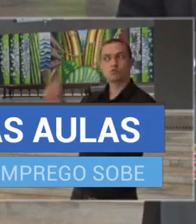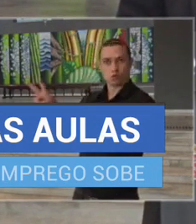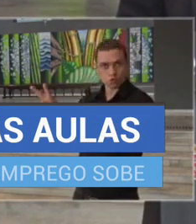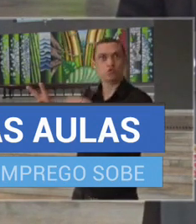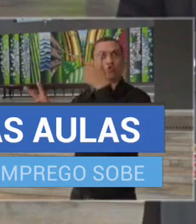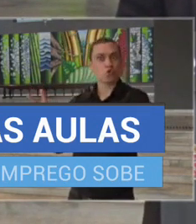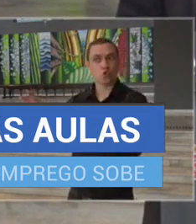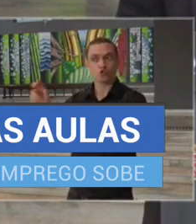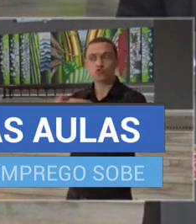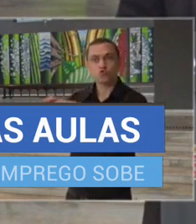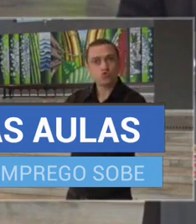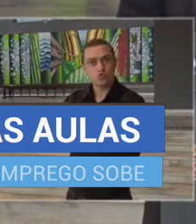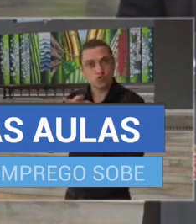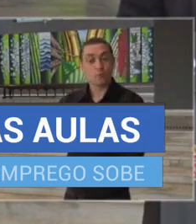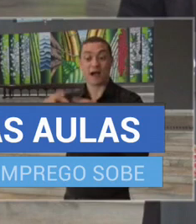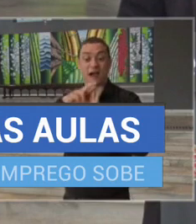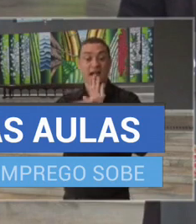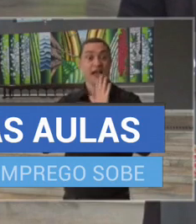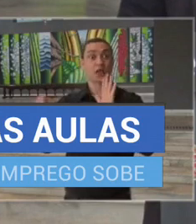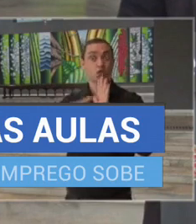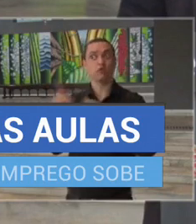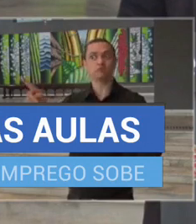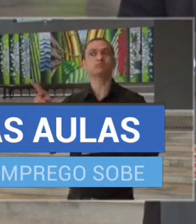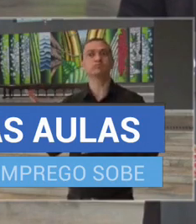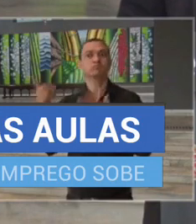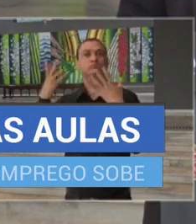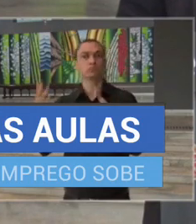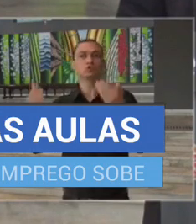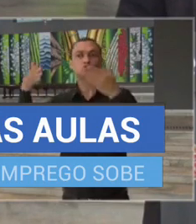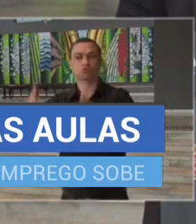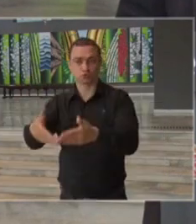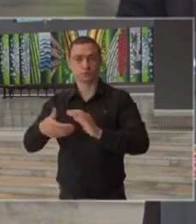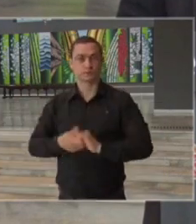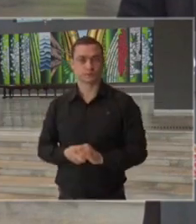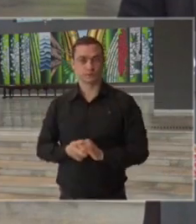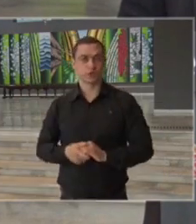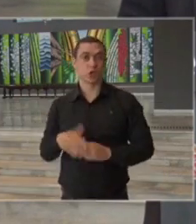que os pro os novos protocolos e saúde possam ser executados com tranquilo